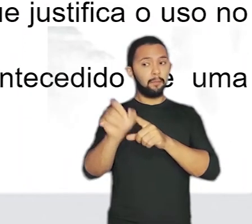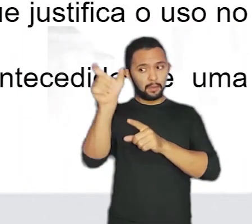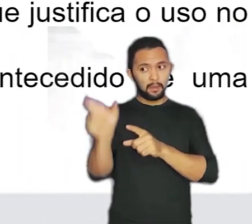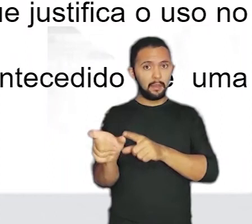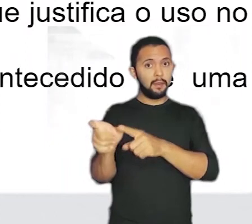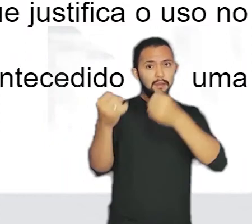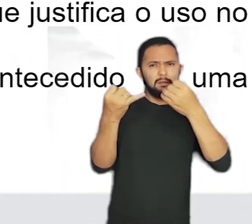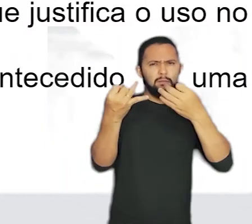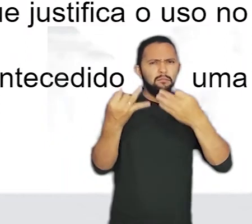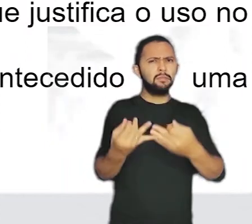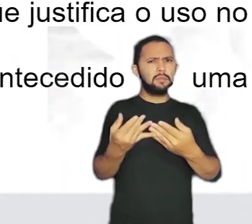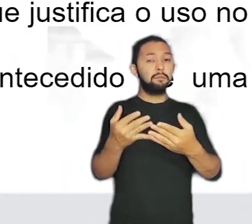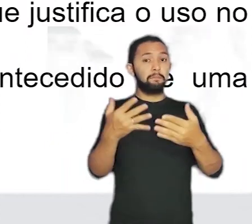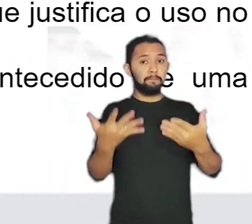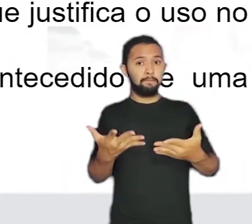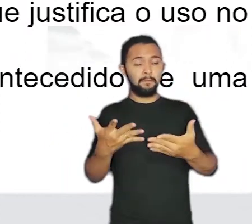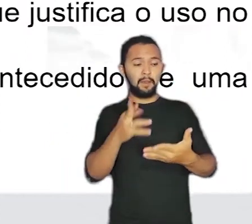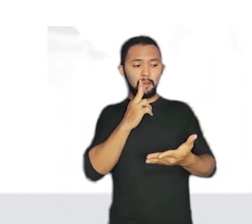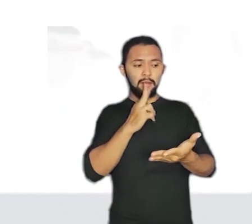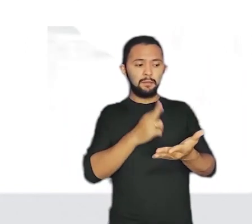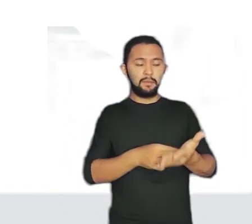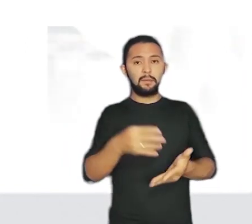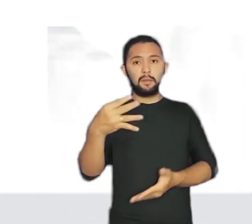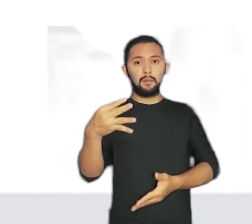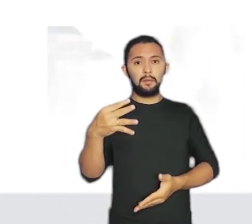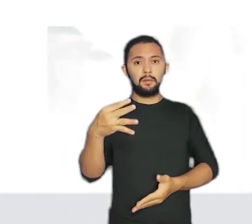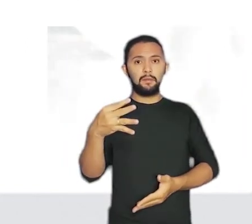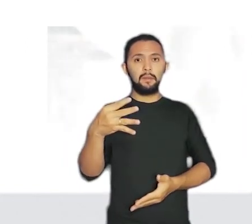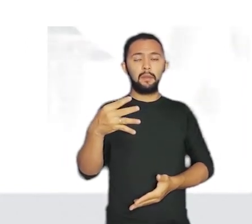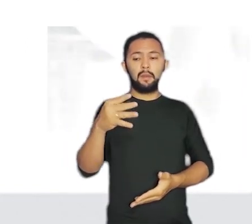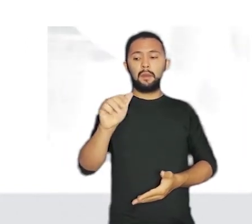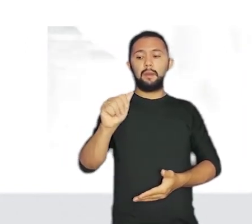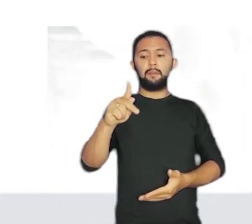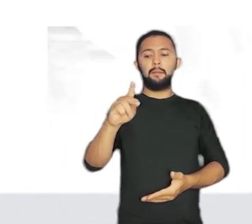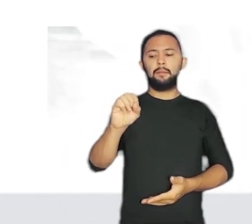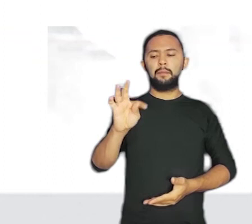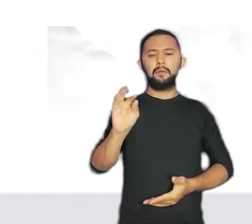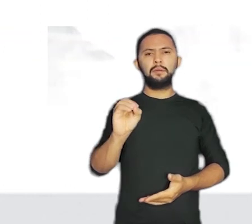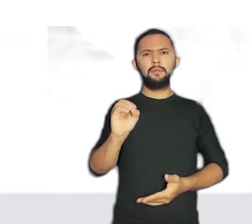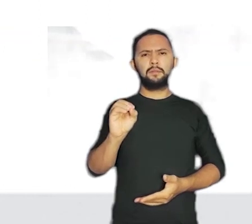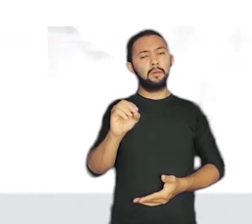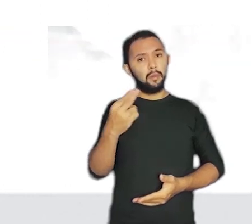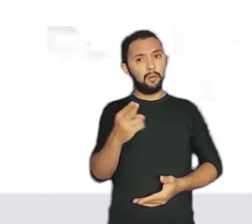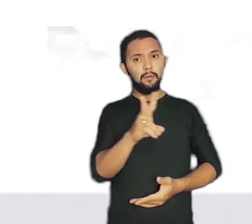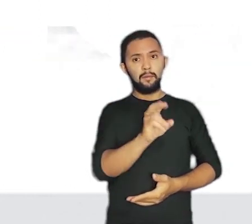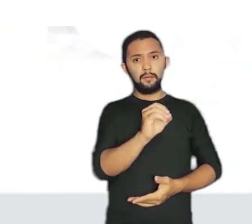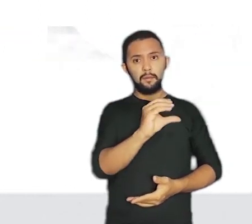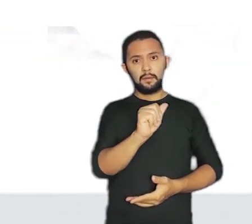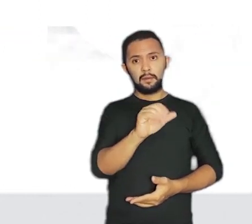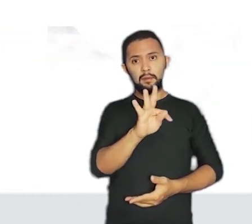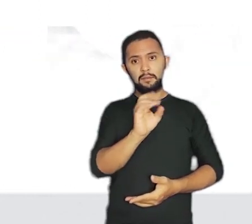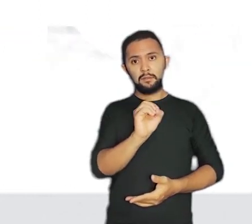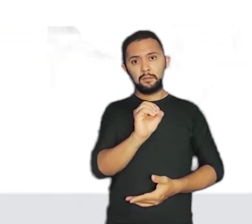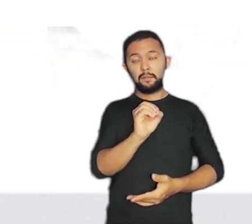zumbi. Então a alternativa aí da nossa questão número 4 é um aposto ou um vocativo? Se é uma explicação, é